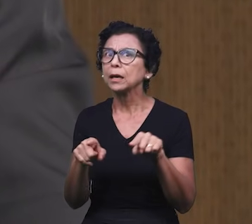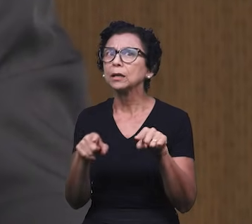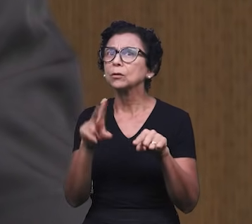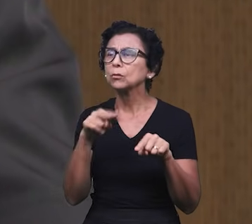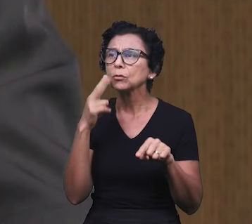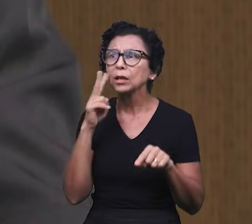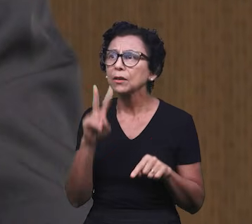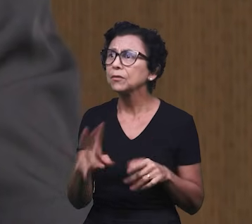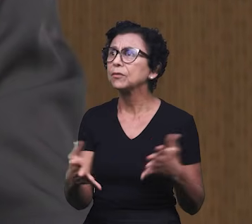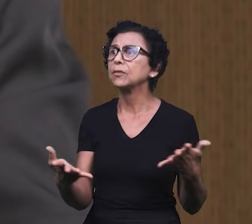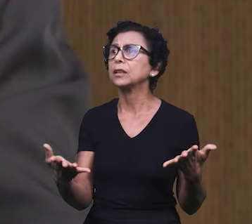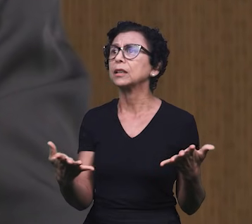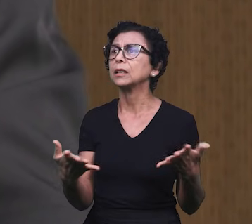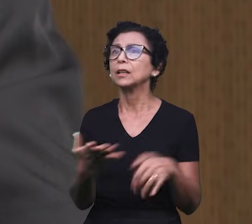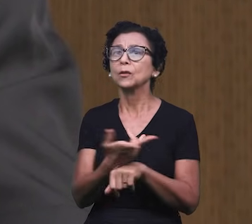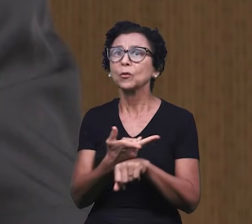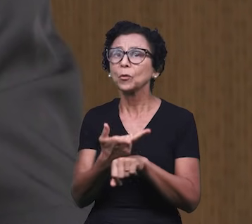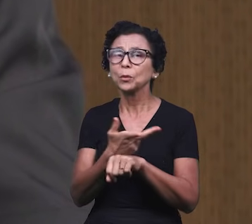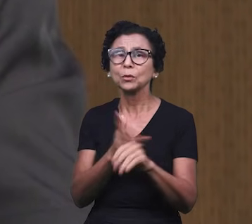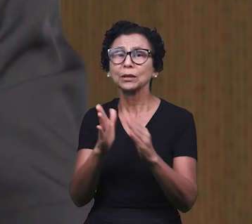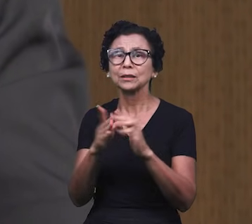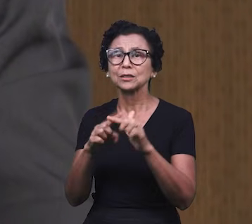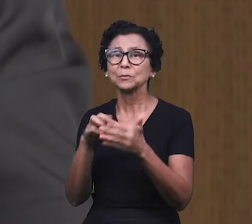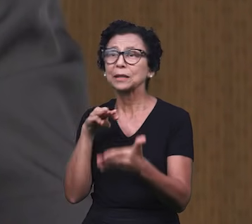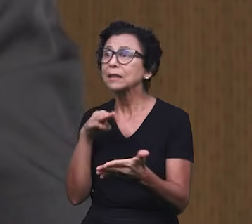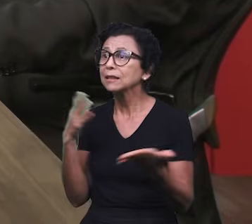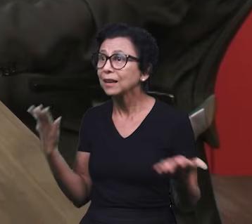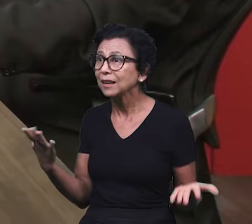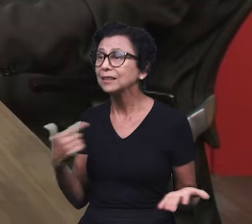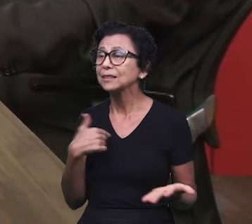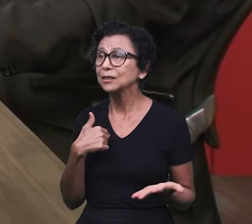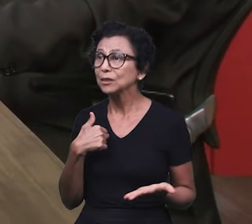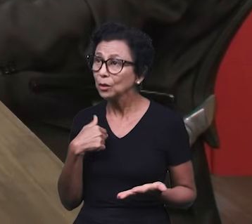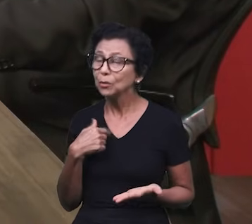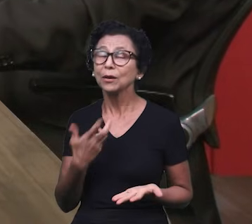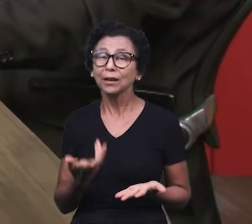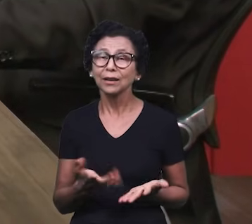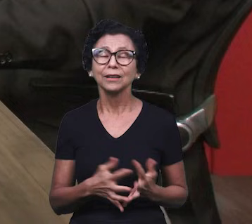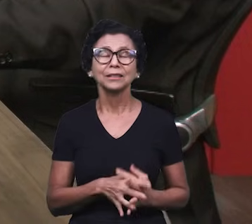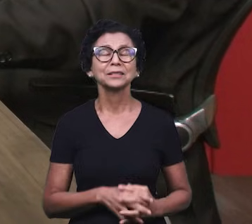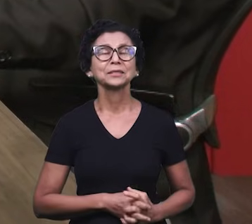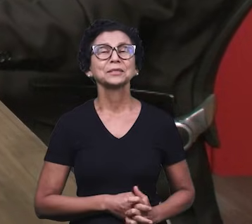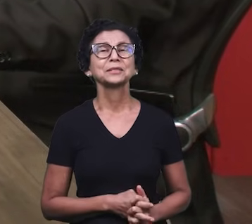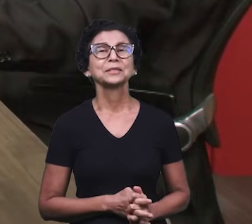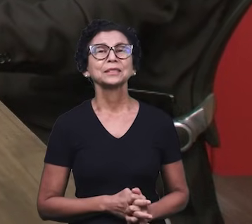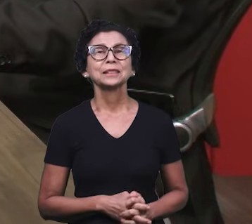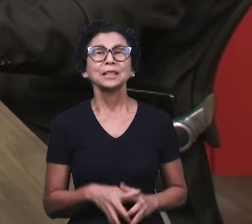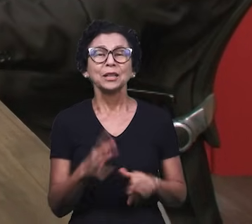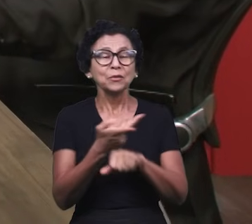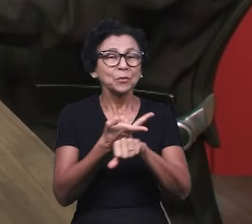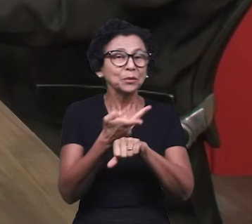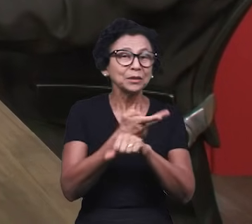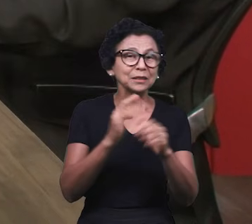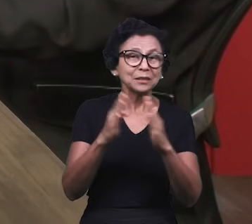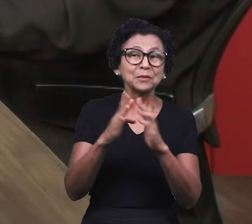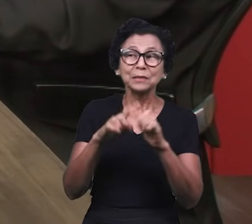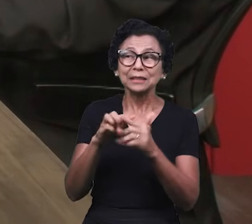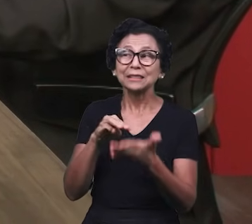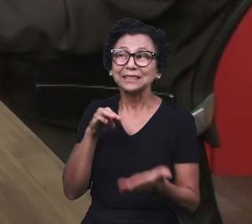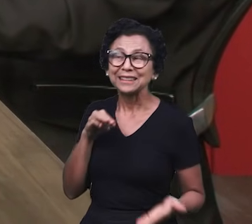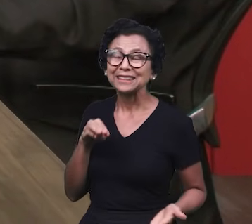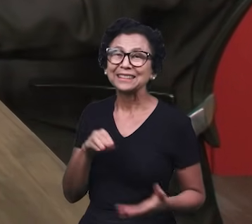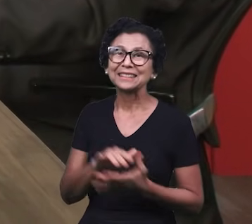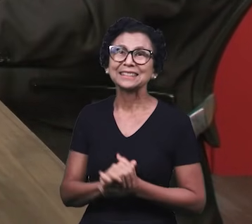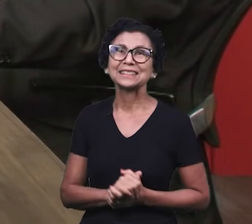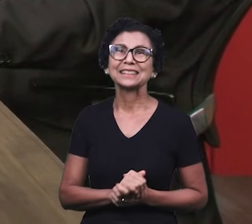procurar a Igreja Maranata aqui perto. Ele assistiu pelo link, né? O louvor foi realmente um grande marco, assim, né? Vou procurar a Igreja Maranata aqui. E agora, ele está